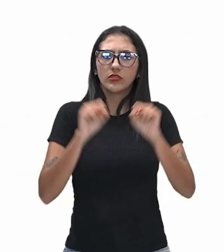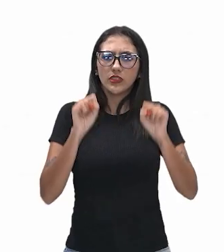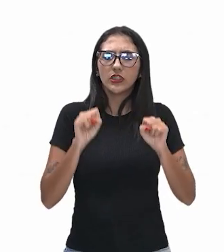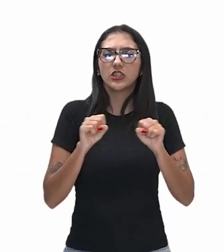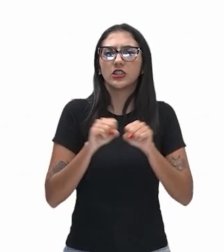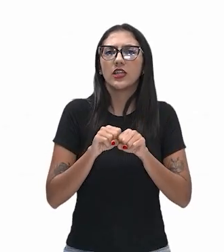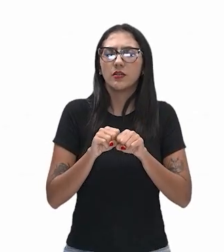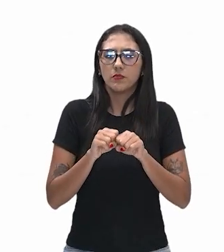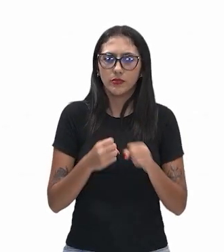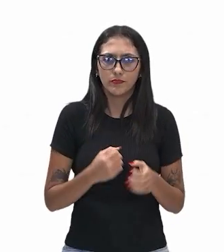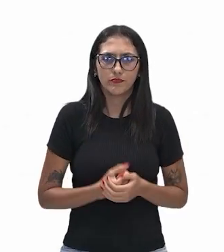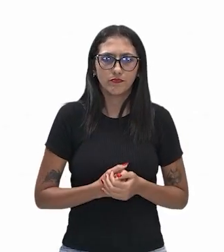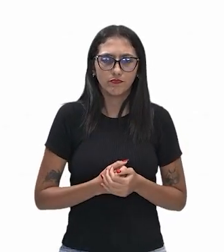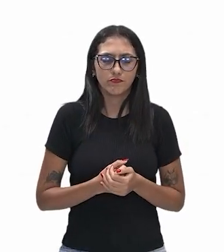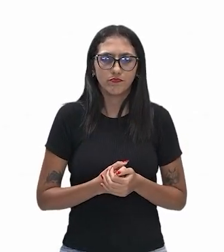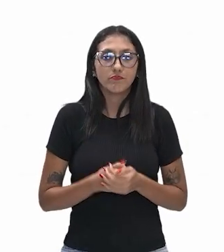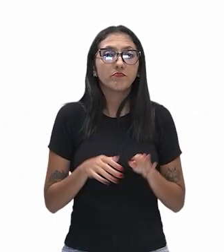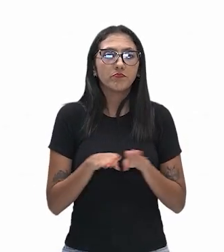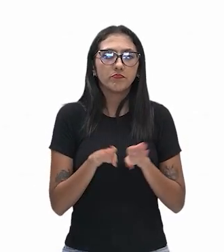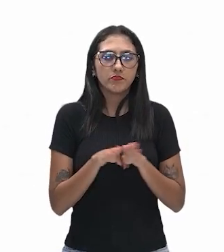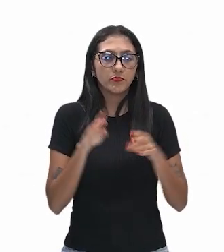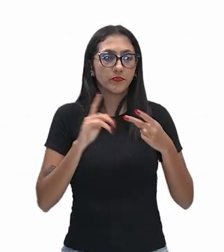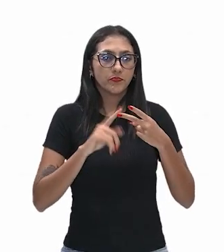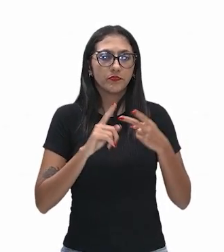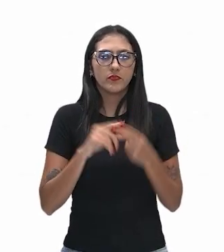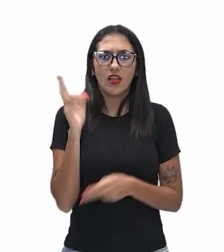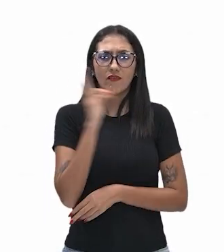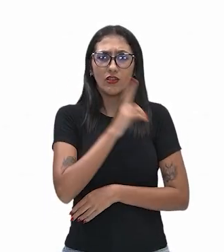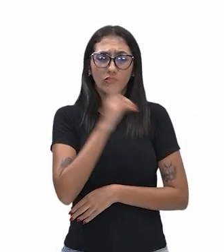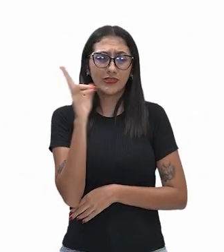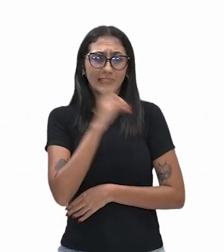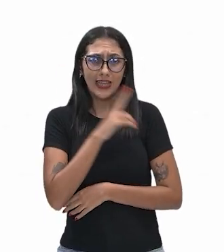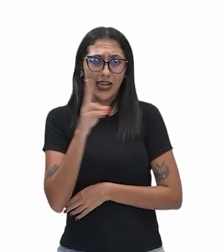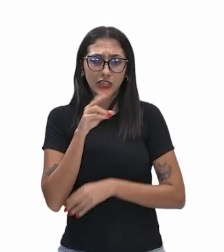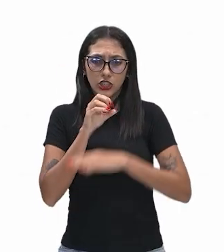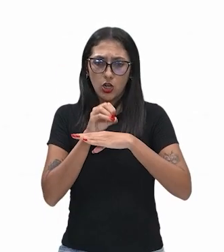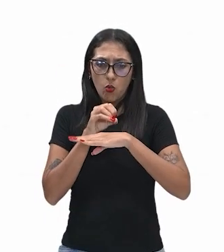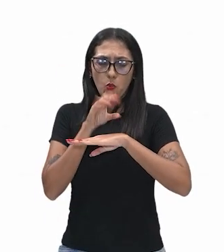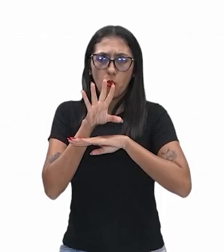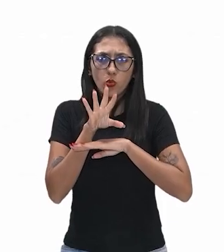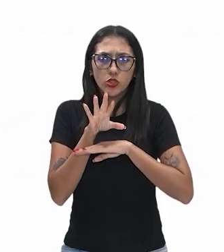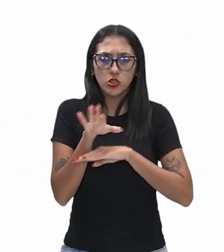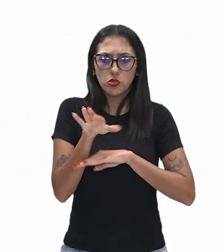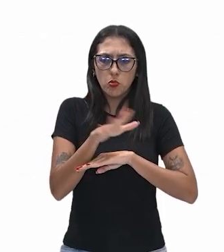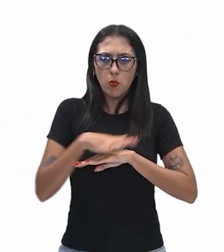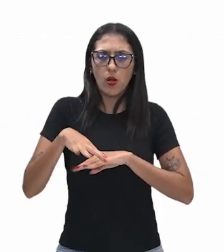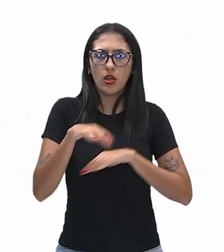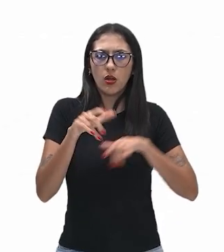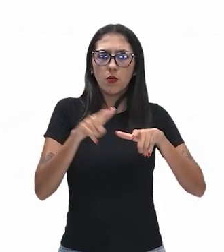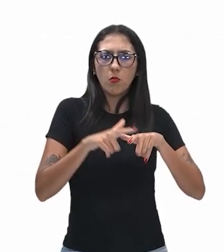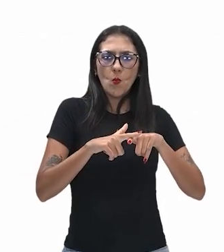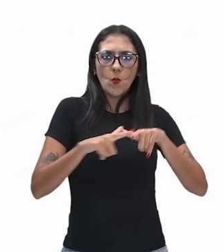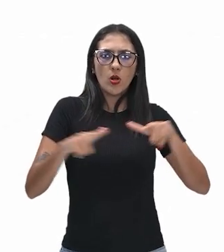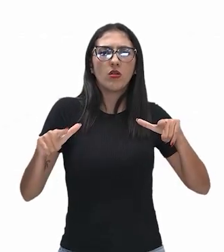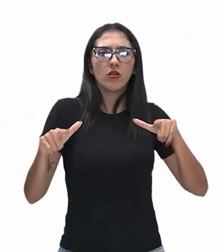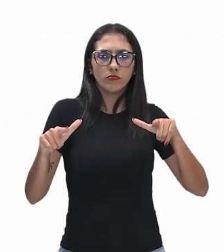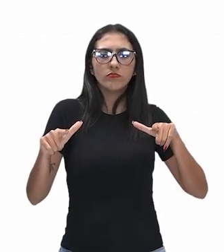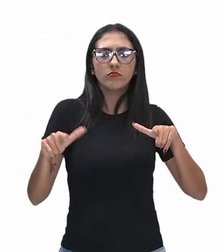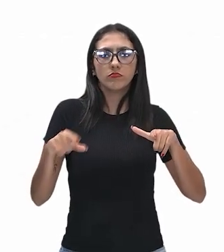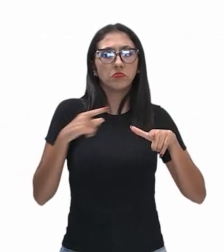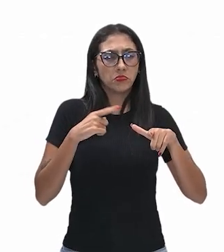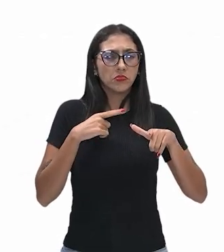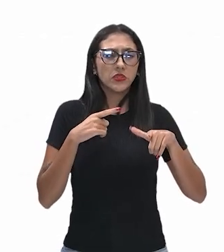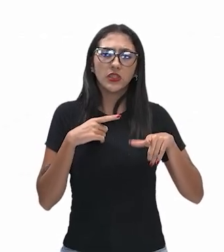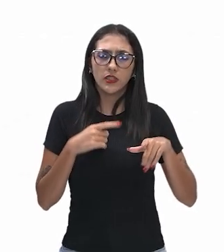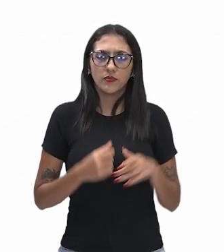a velocidade de propagação da luz no vácuo é a mesma em todos os sistemas de referência, tá, pessoal? Essa